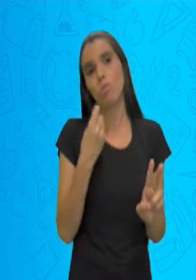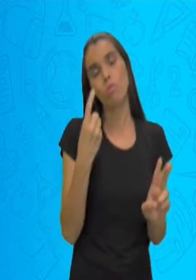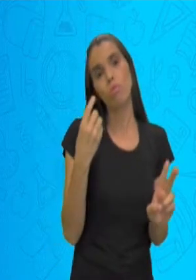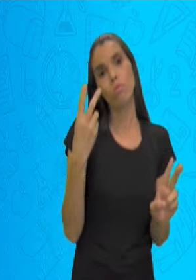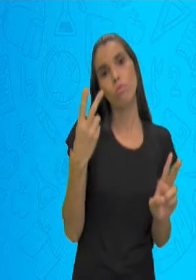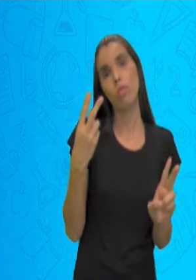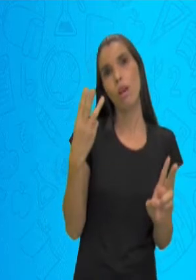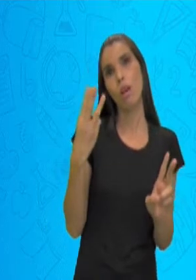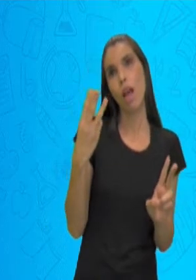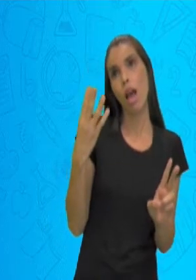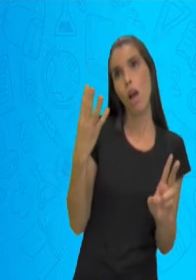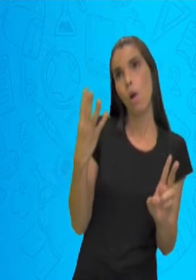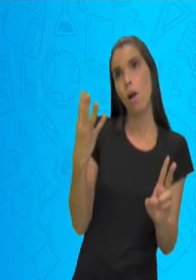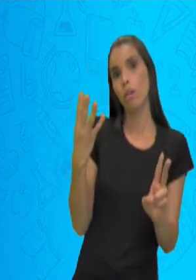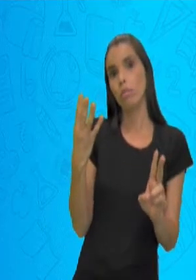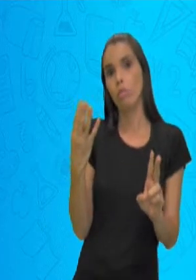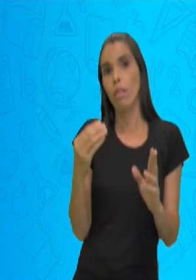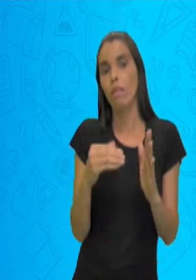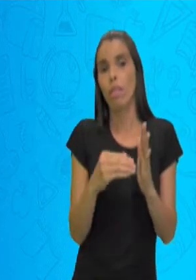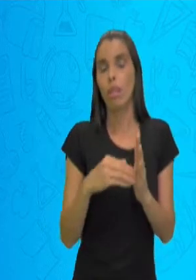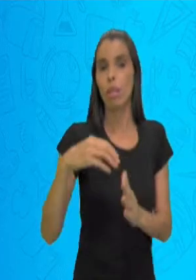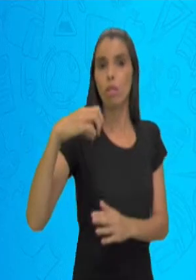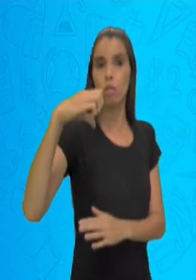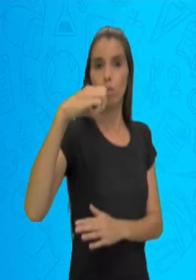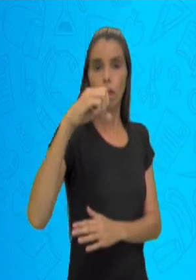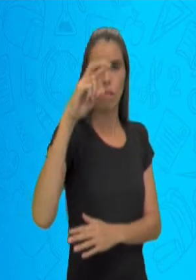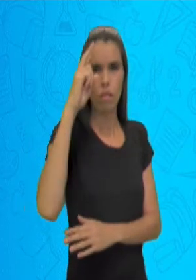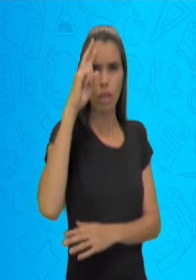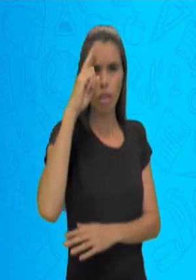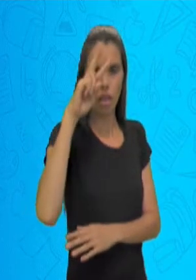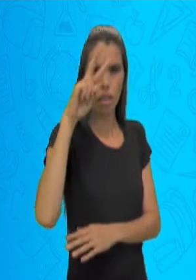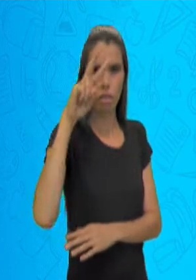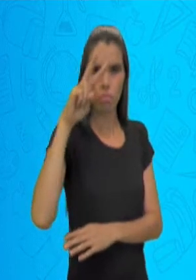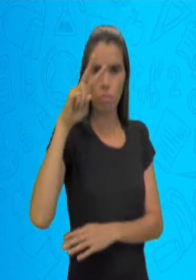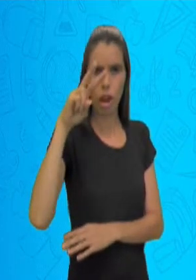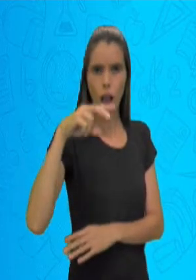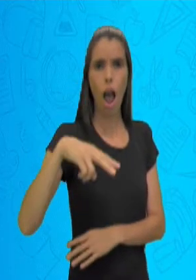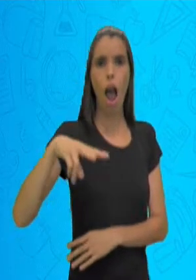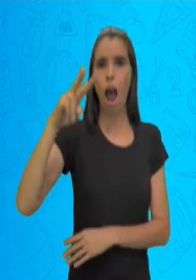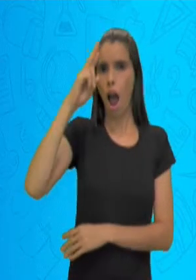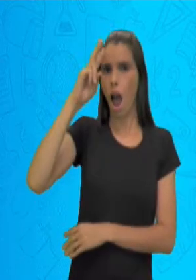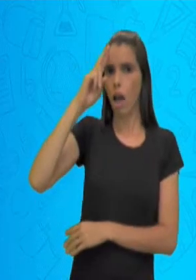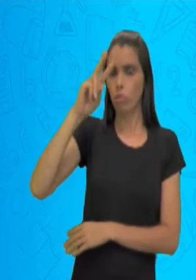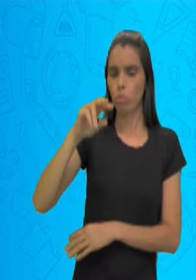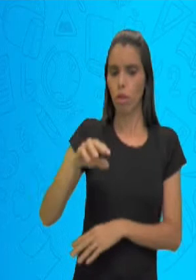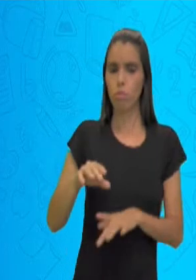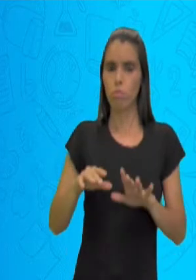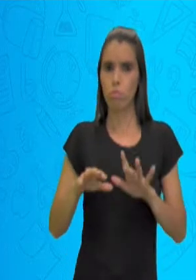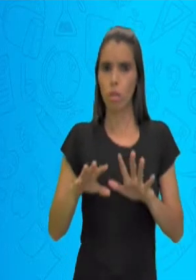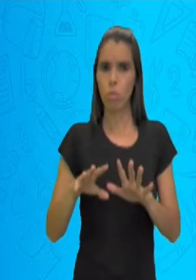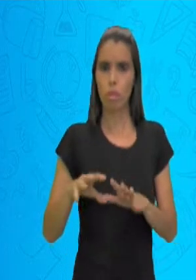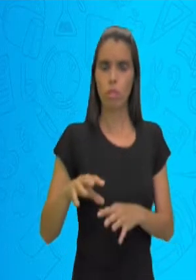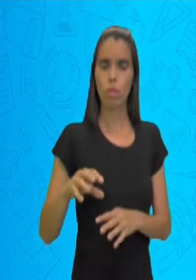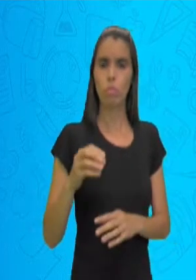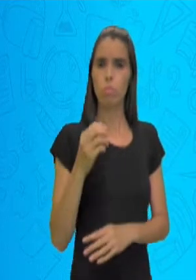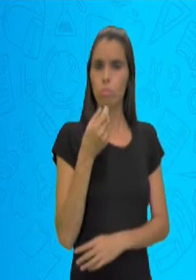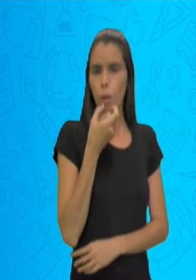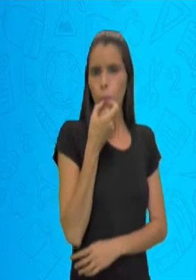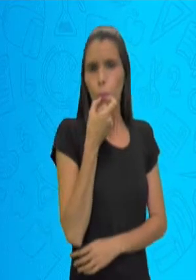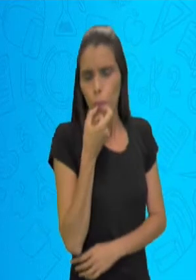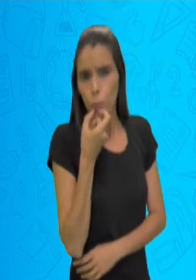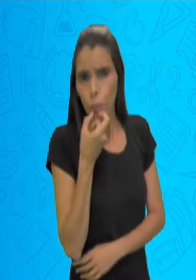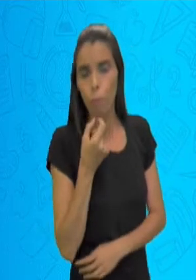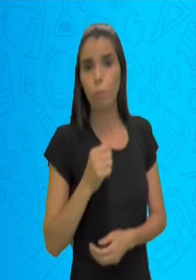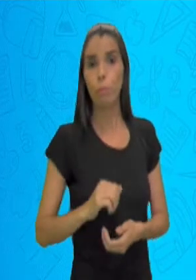4. Quando chega lá no 9, lembra da história da máquina que apita? Pip. Então, quando eu